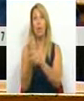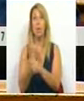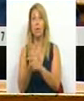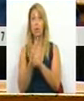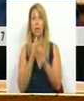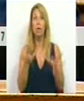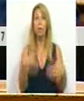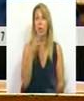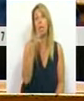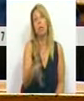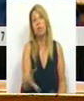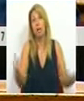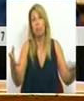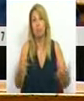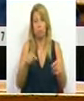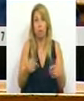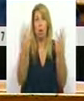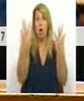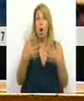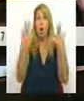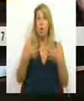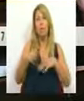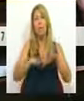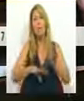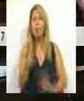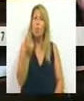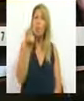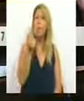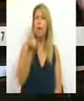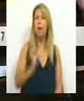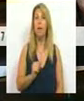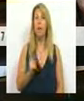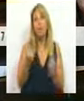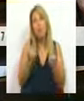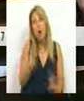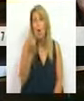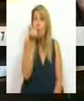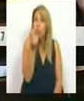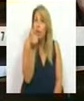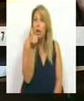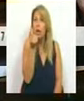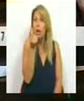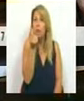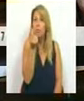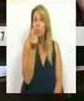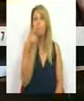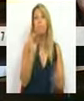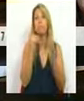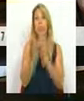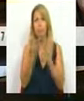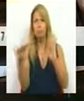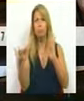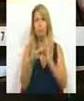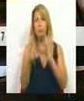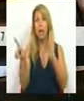poder, digamos assim, neste orçamento, fazer um bocadinho, mas apenas um bocadinho, colocar em letra de lei,